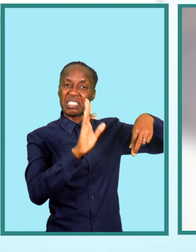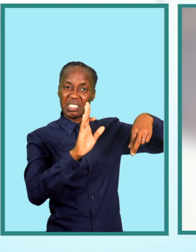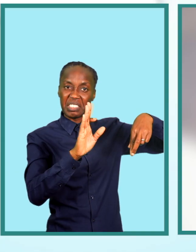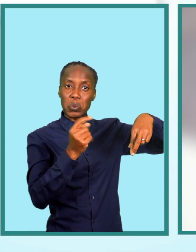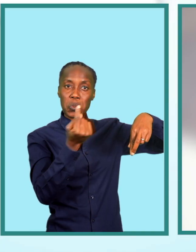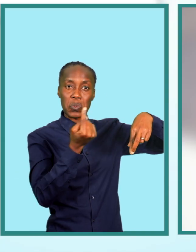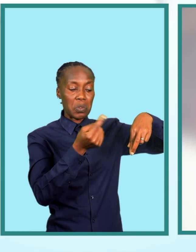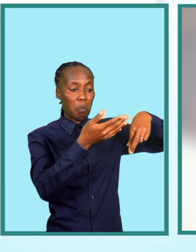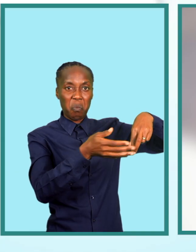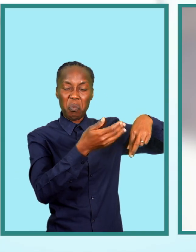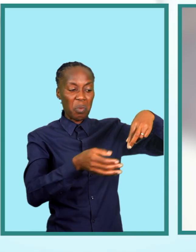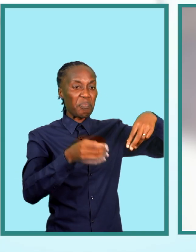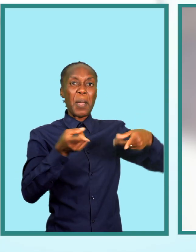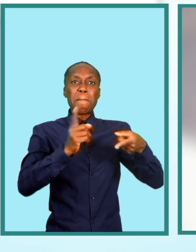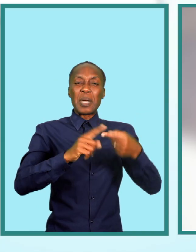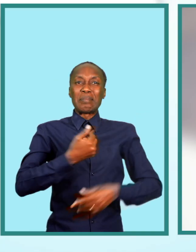tive problemas